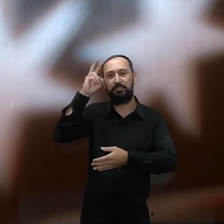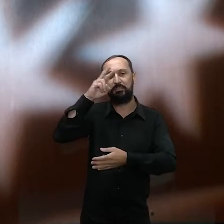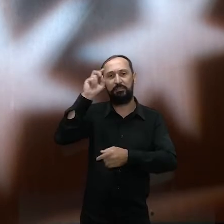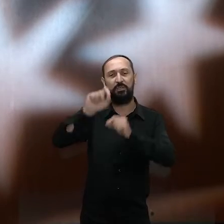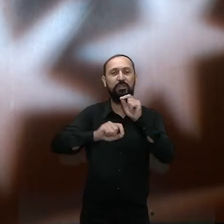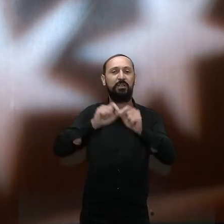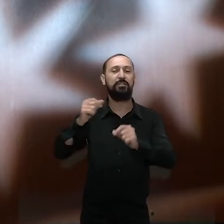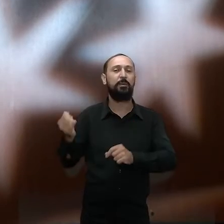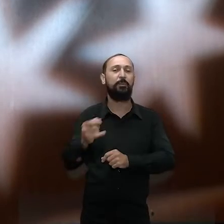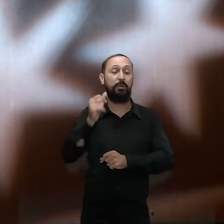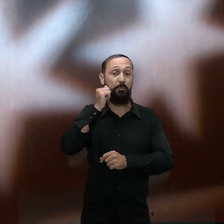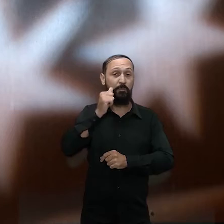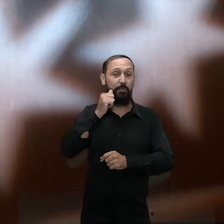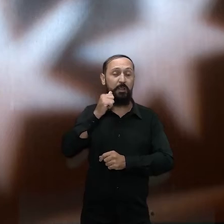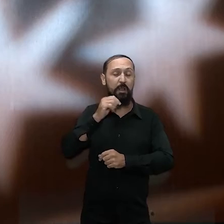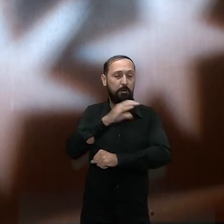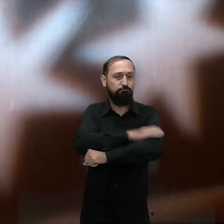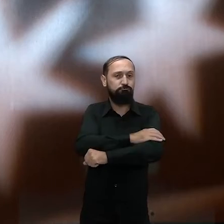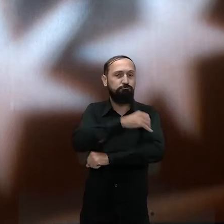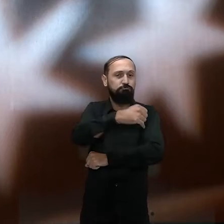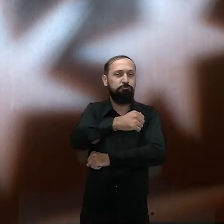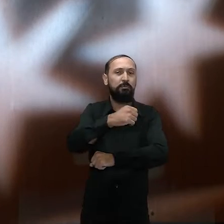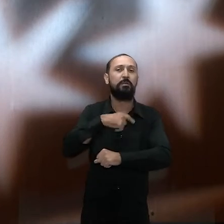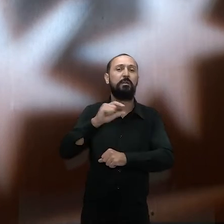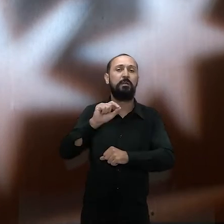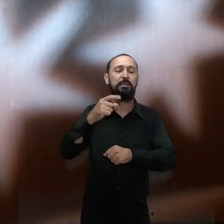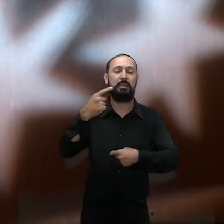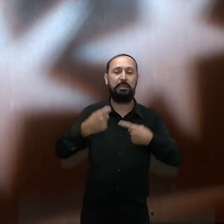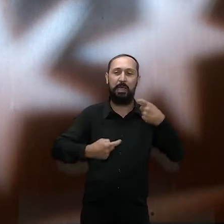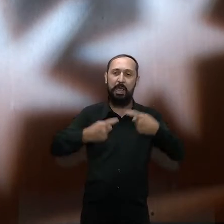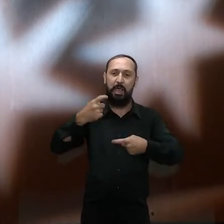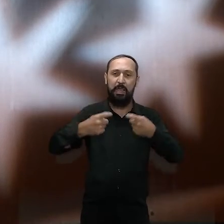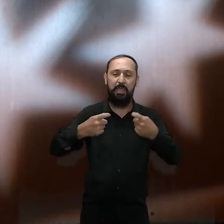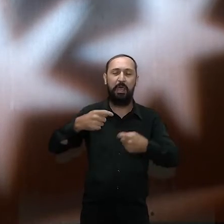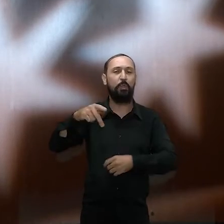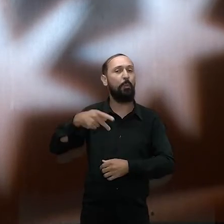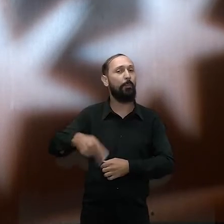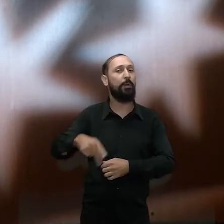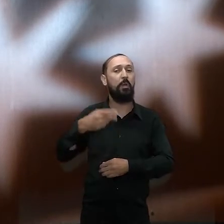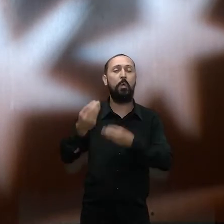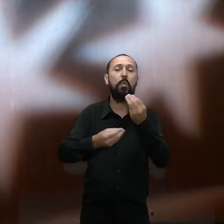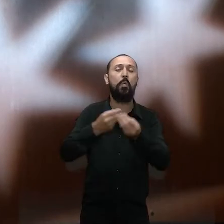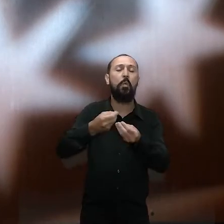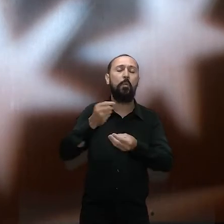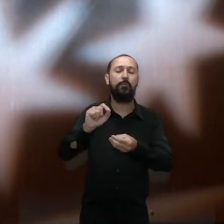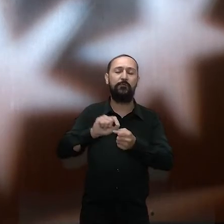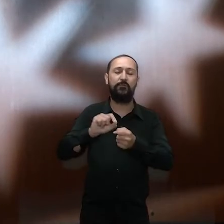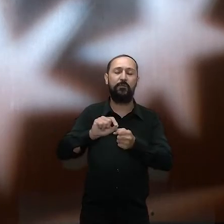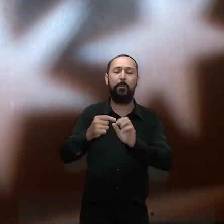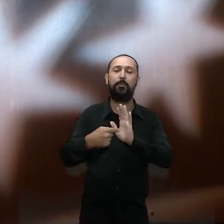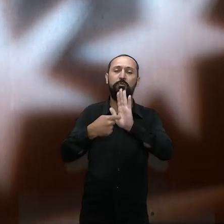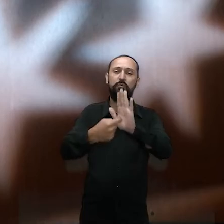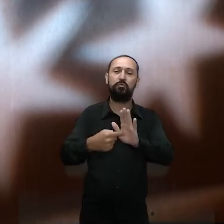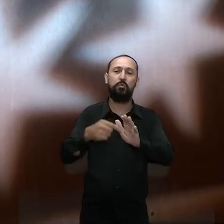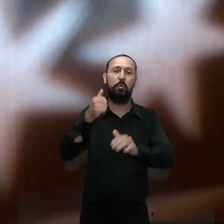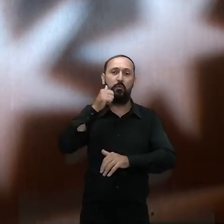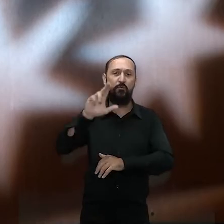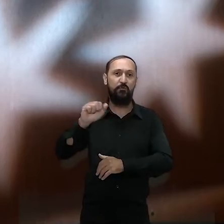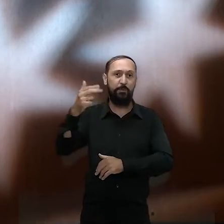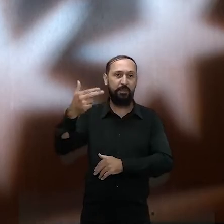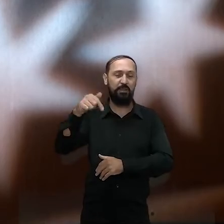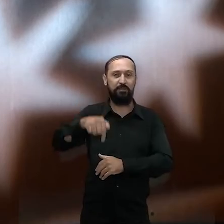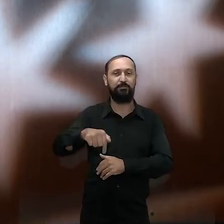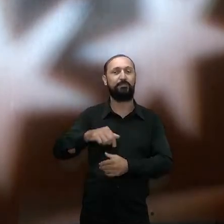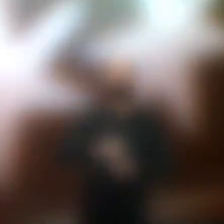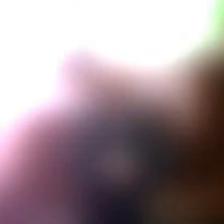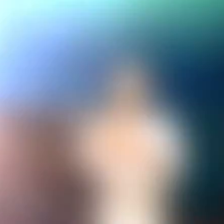de escrever a história dessa importante feminista, personagem da Guerra do Paraguai, e de que forma trabalhou o